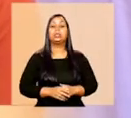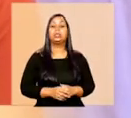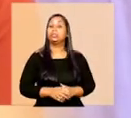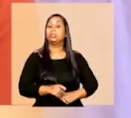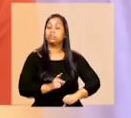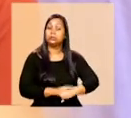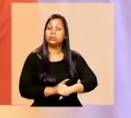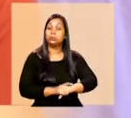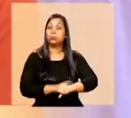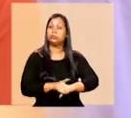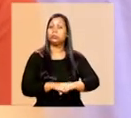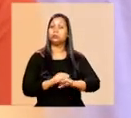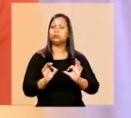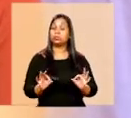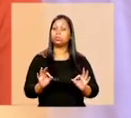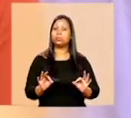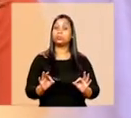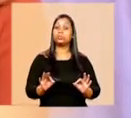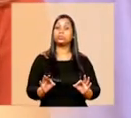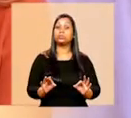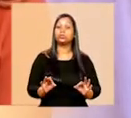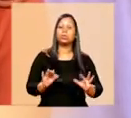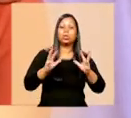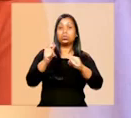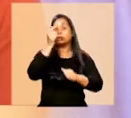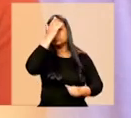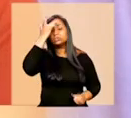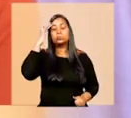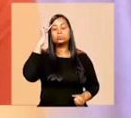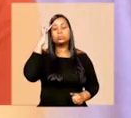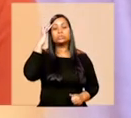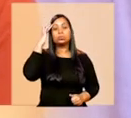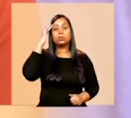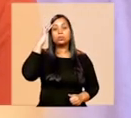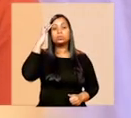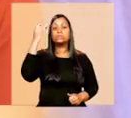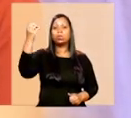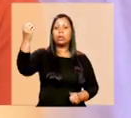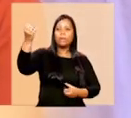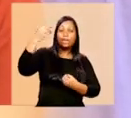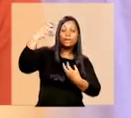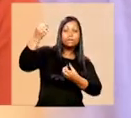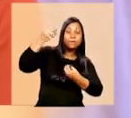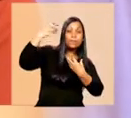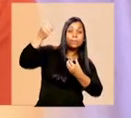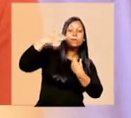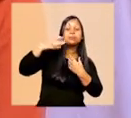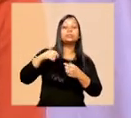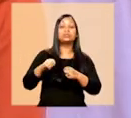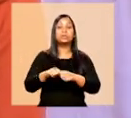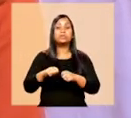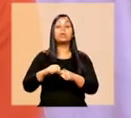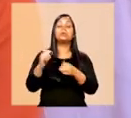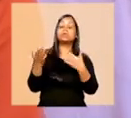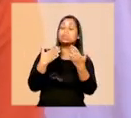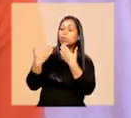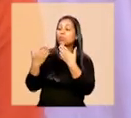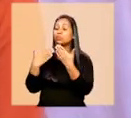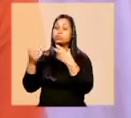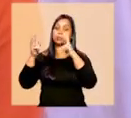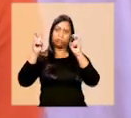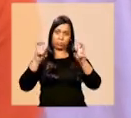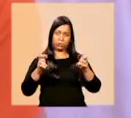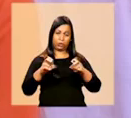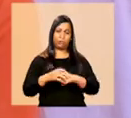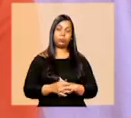nesse momento, certamente nós estamos levando para as pessoas, né, informação que fazem eles conversar sobre o